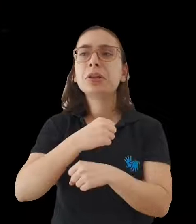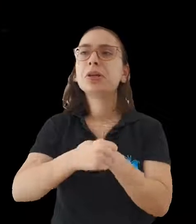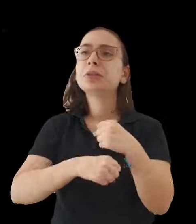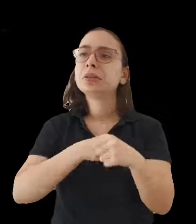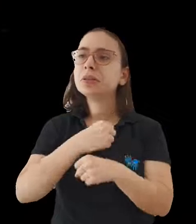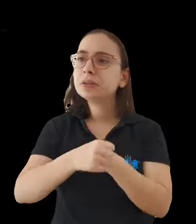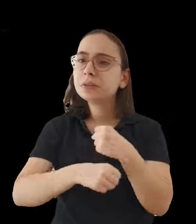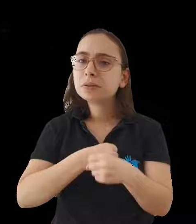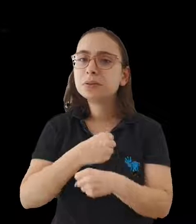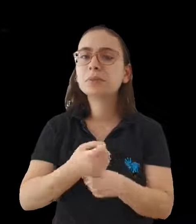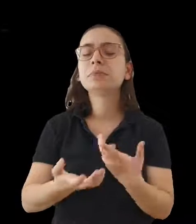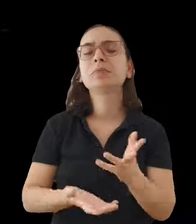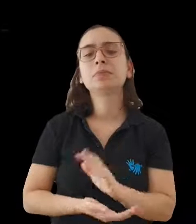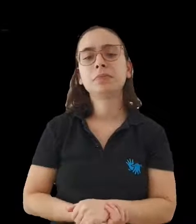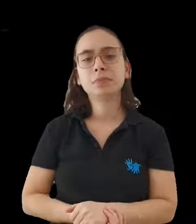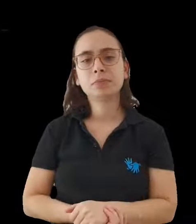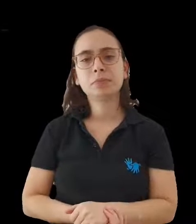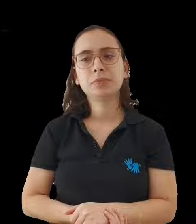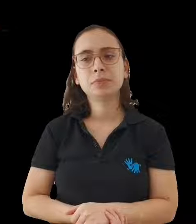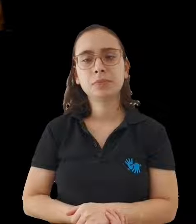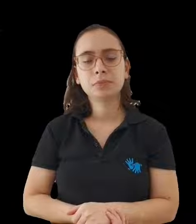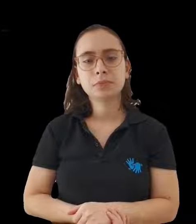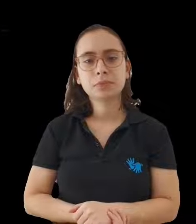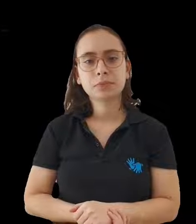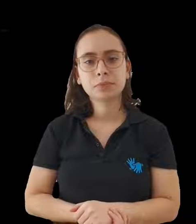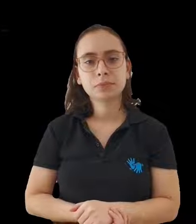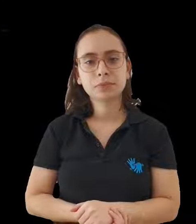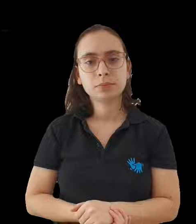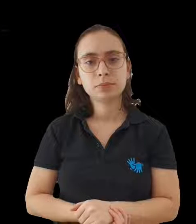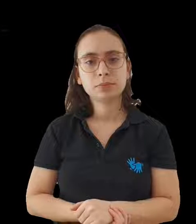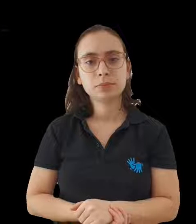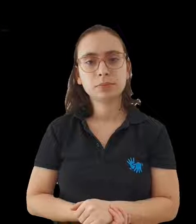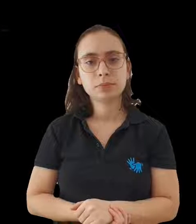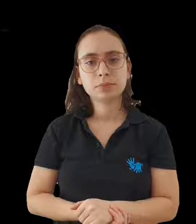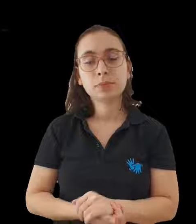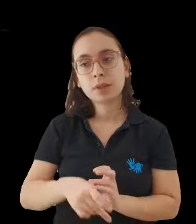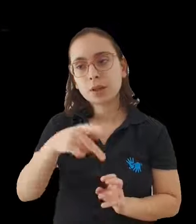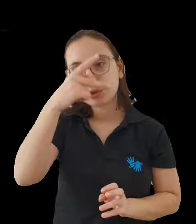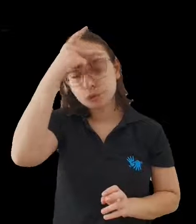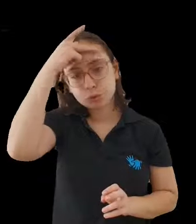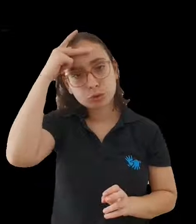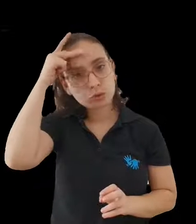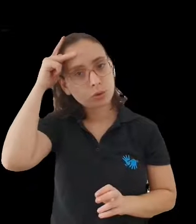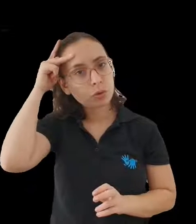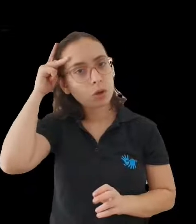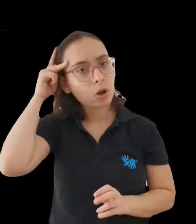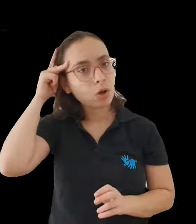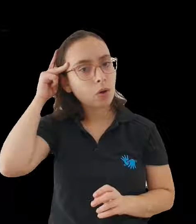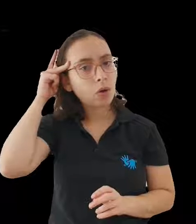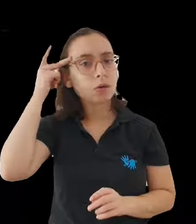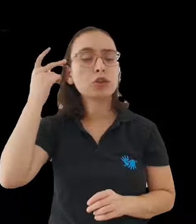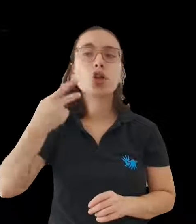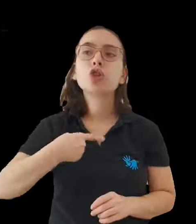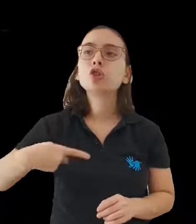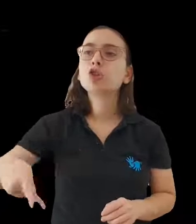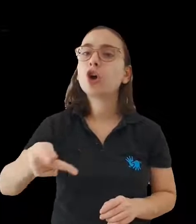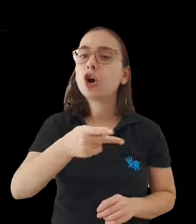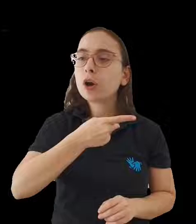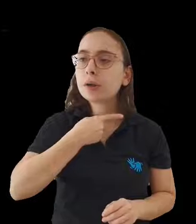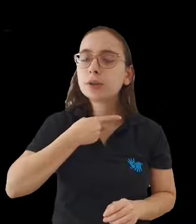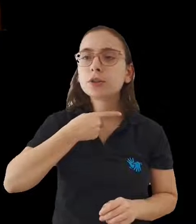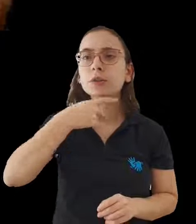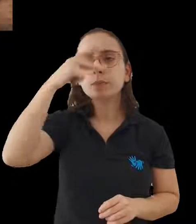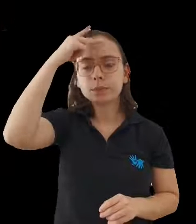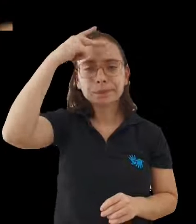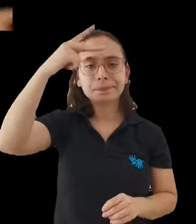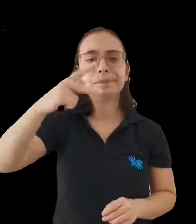né? Então, as pessoas, né, a humanidade, nós, seres humanos,